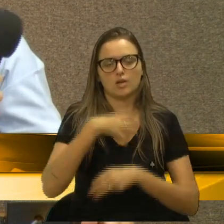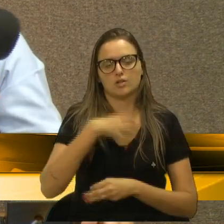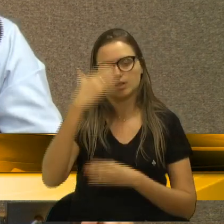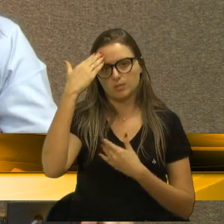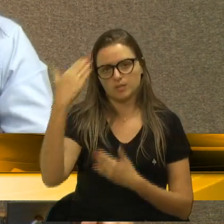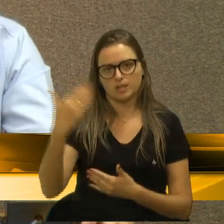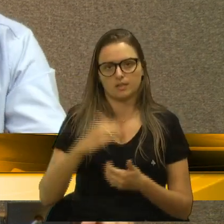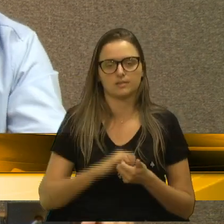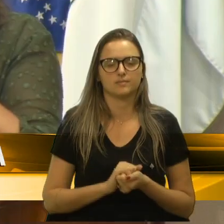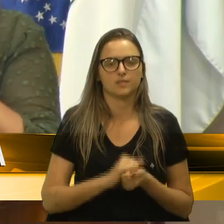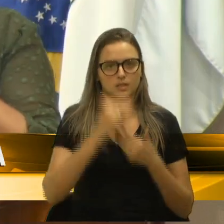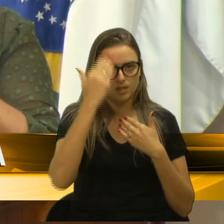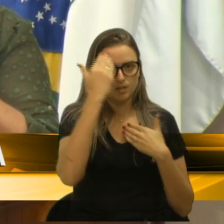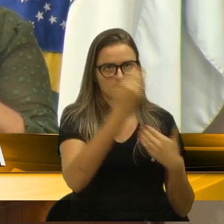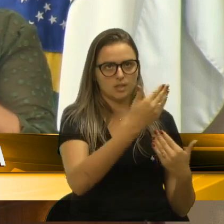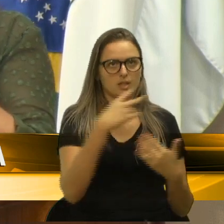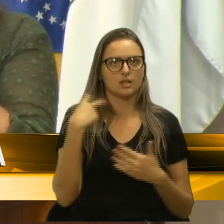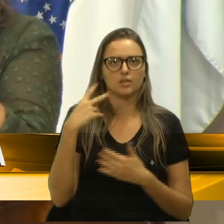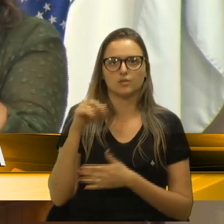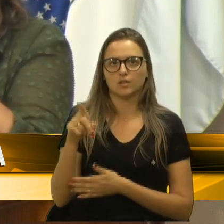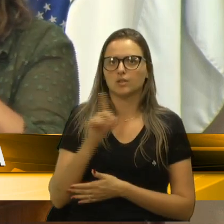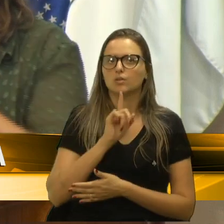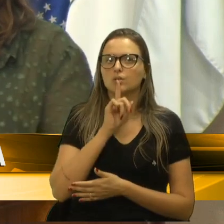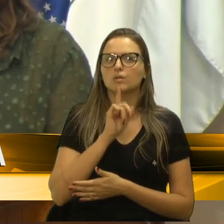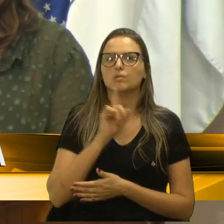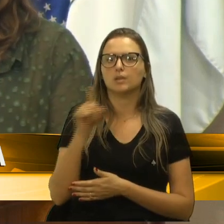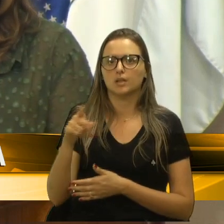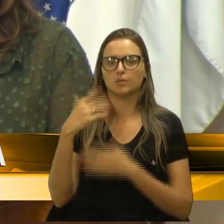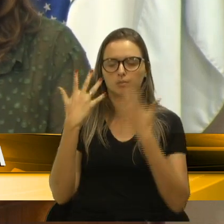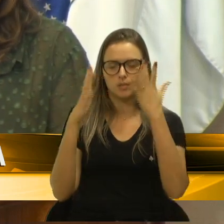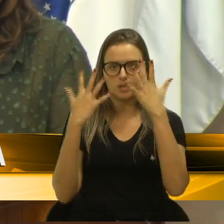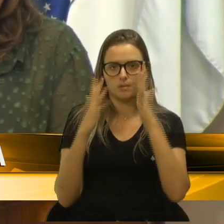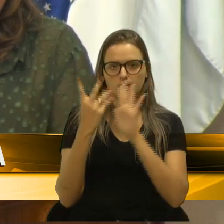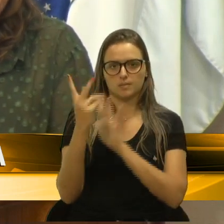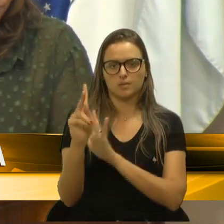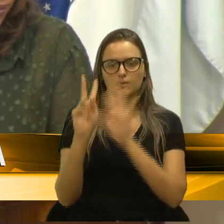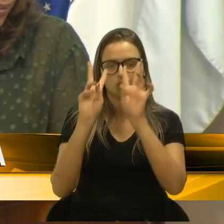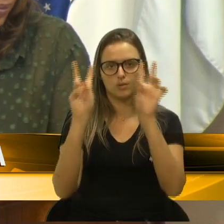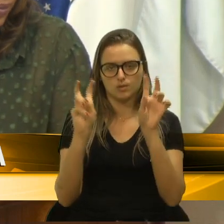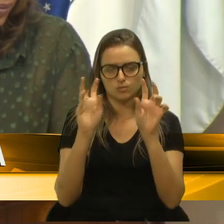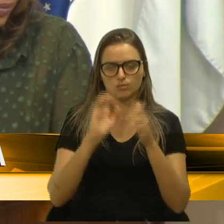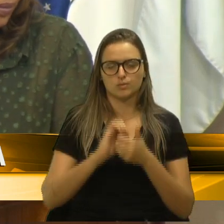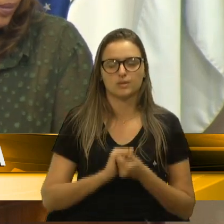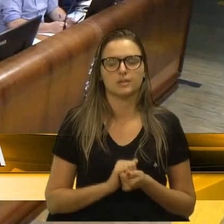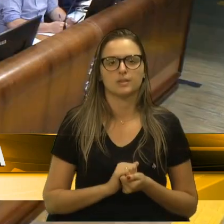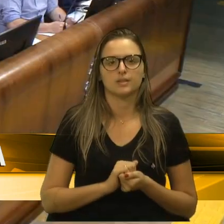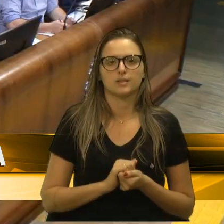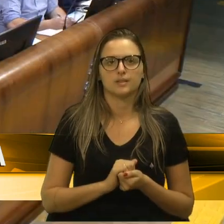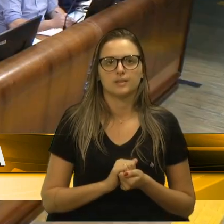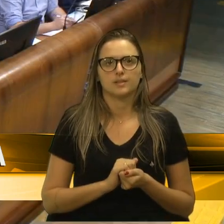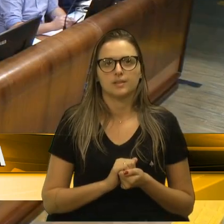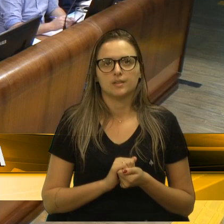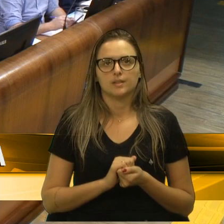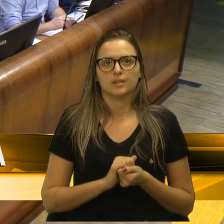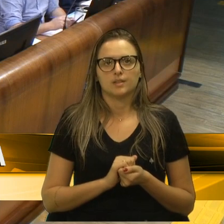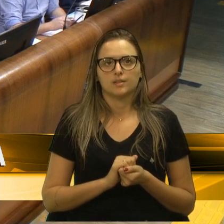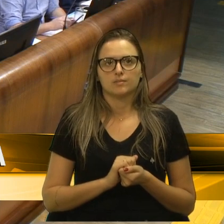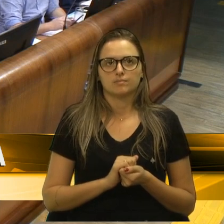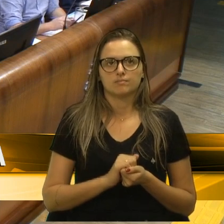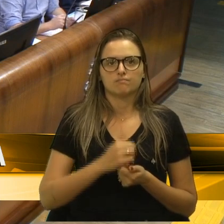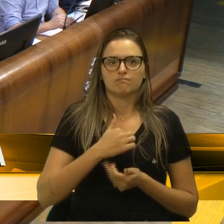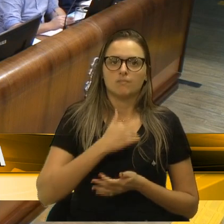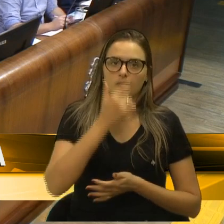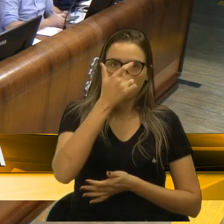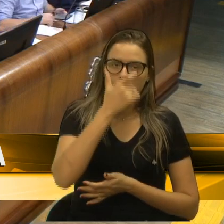obrigado. Obrigada, vereador. Vereador Alberto. Vereadora Denise, parabéns por trazer esse tema. Eu acho que ele chegou para